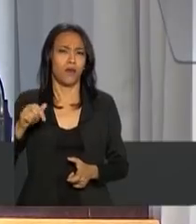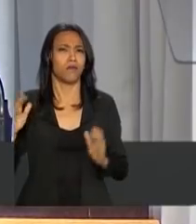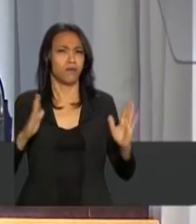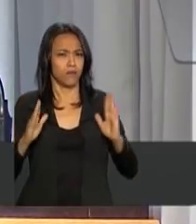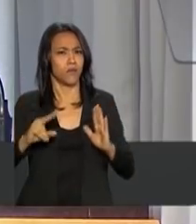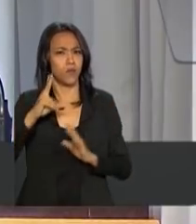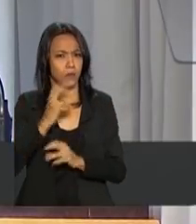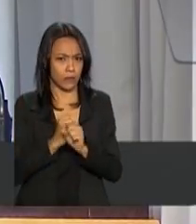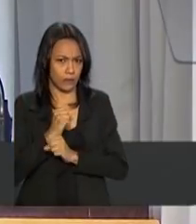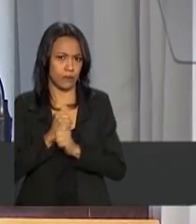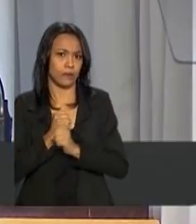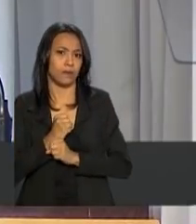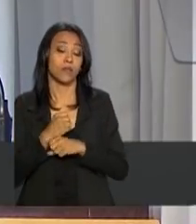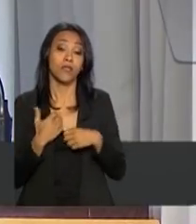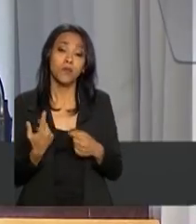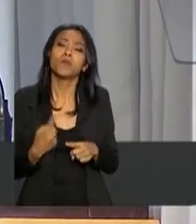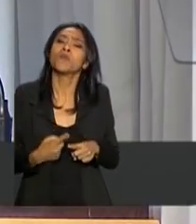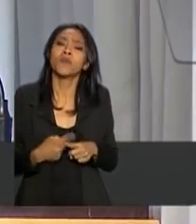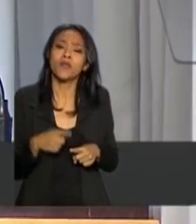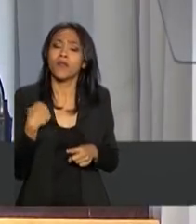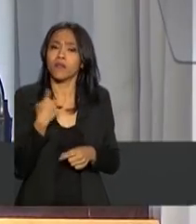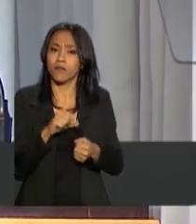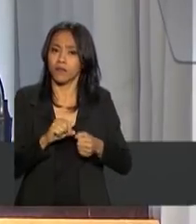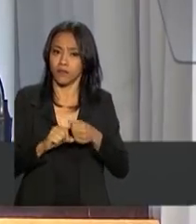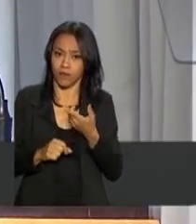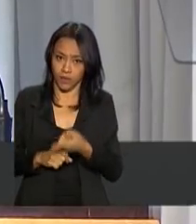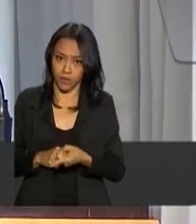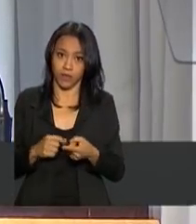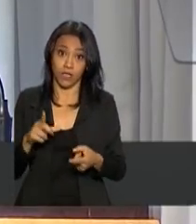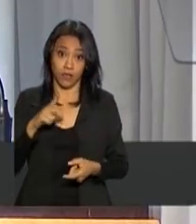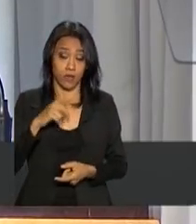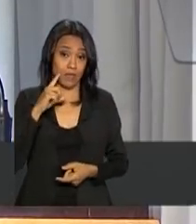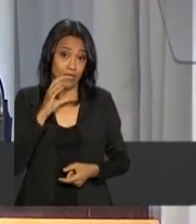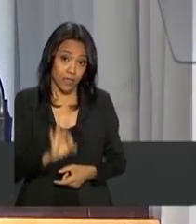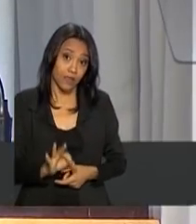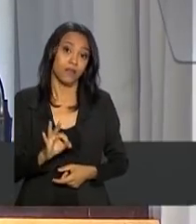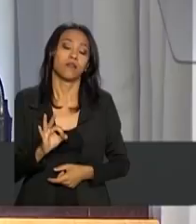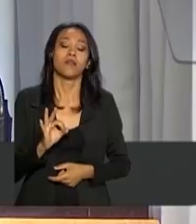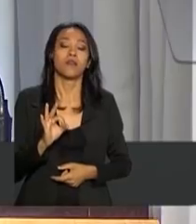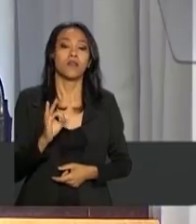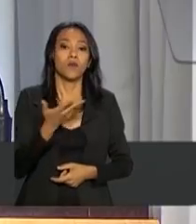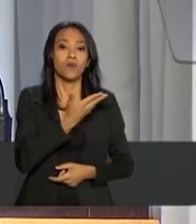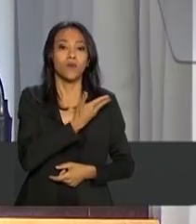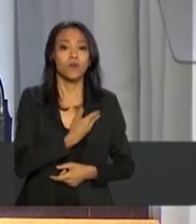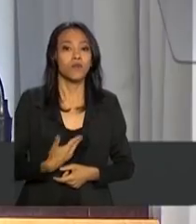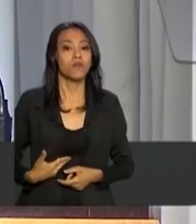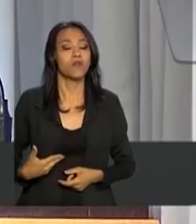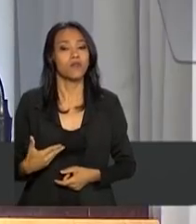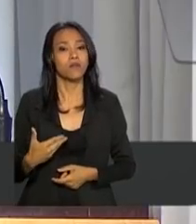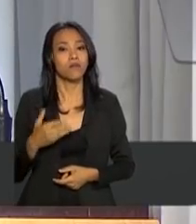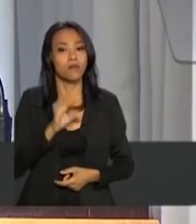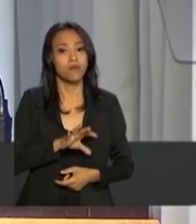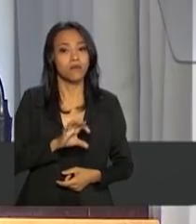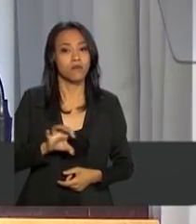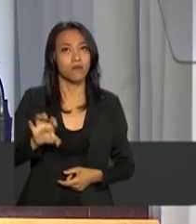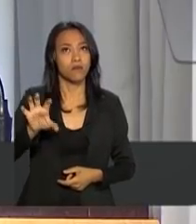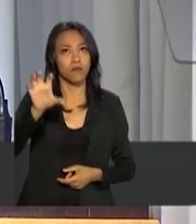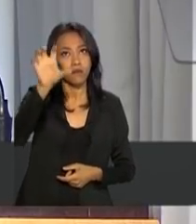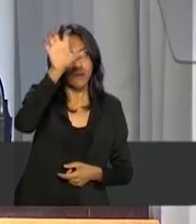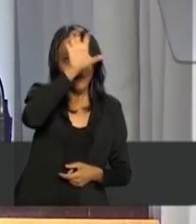eu, por que é que nós fizemos isso? Porque nós temos convicção de que a federação brasileira tem que ser uma federação